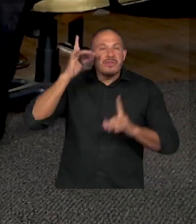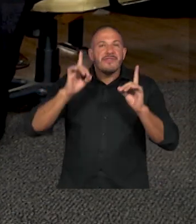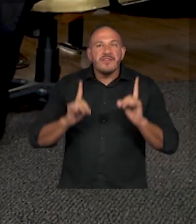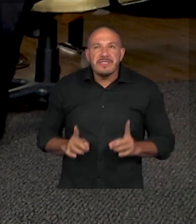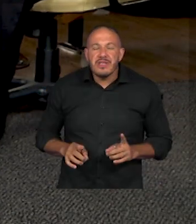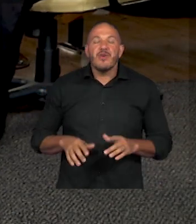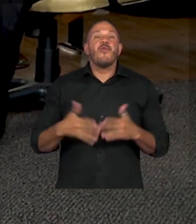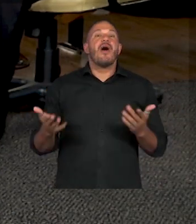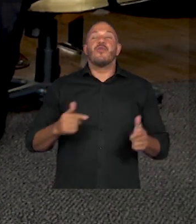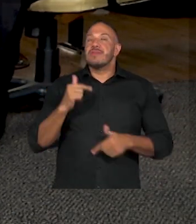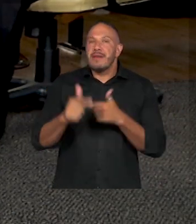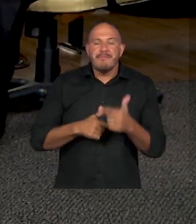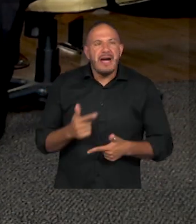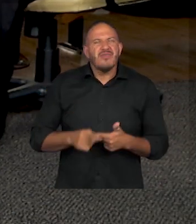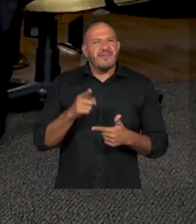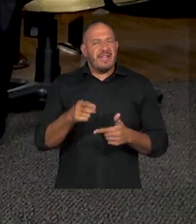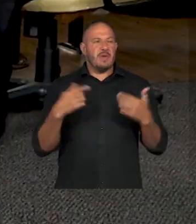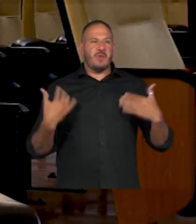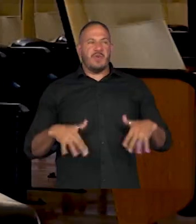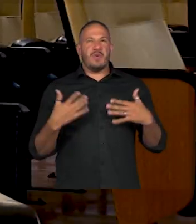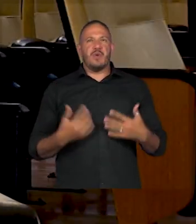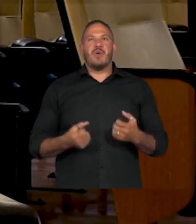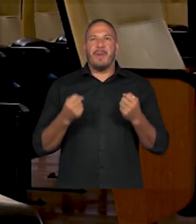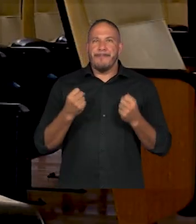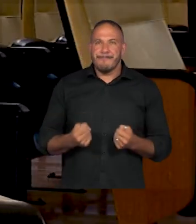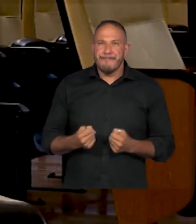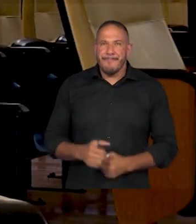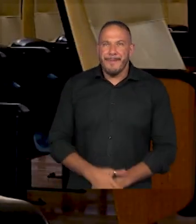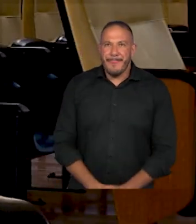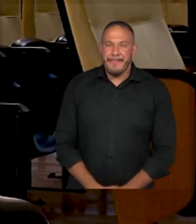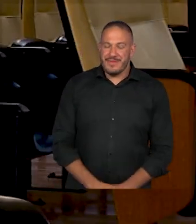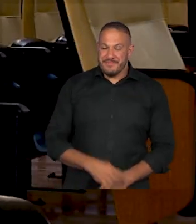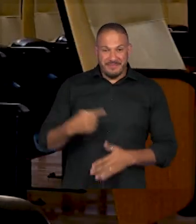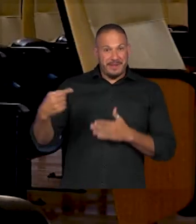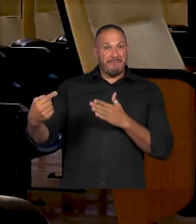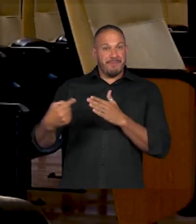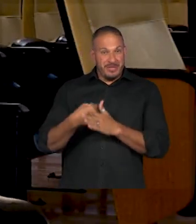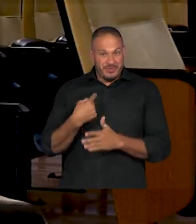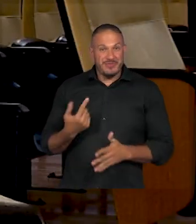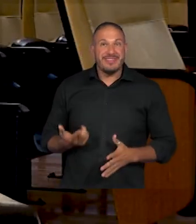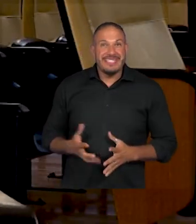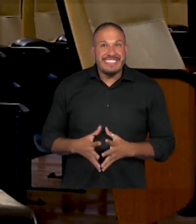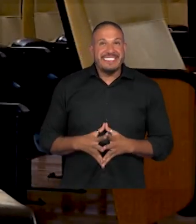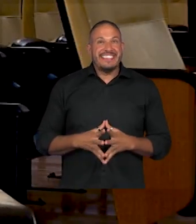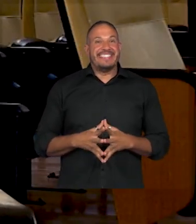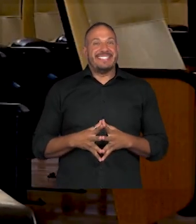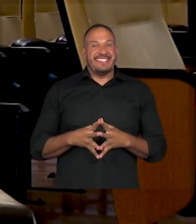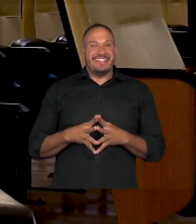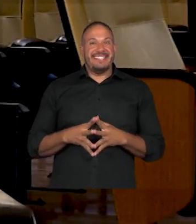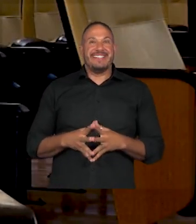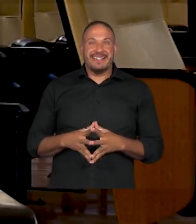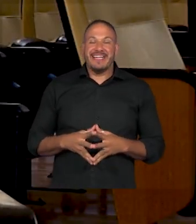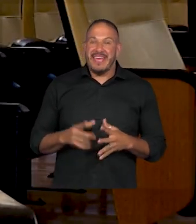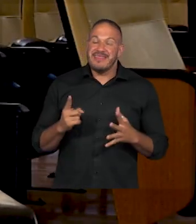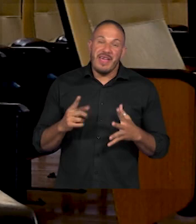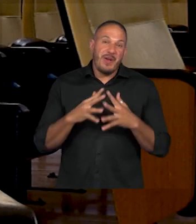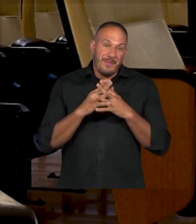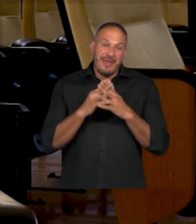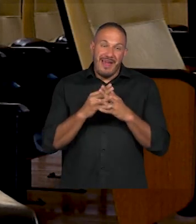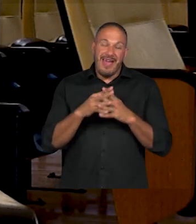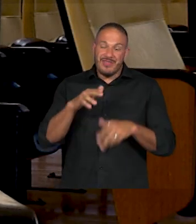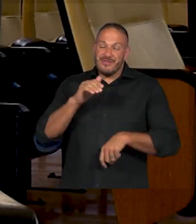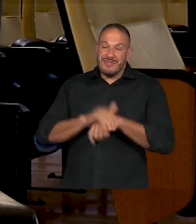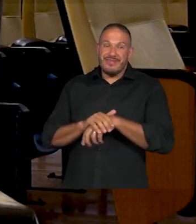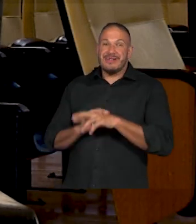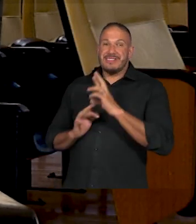que pesa para vocês? Nossa, essa pergunta é é até complicada de